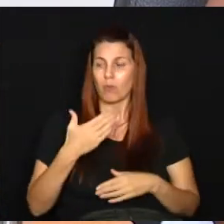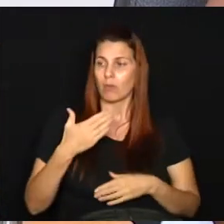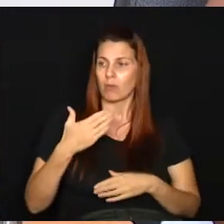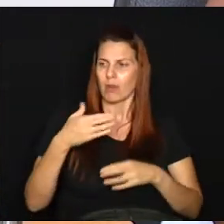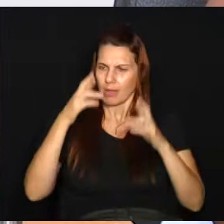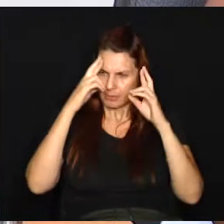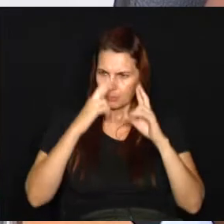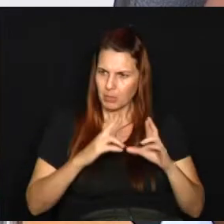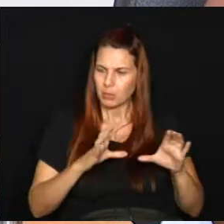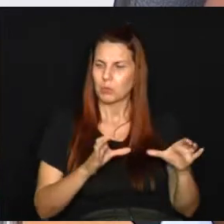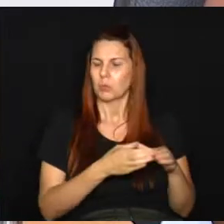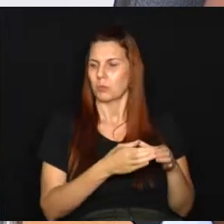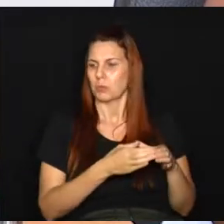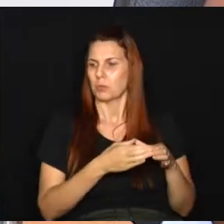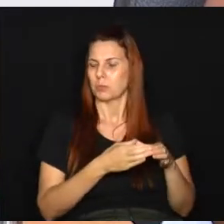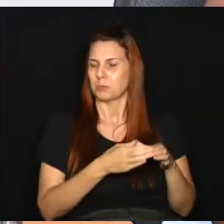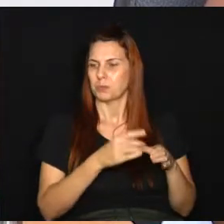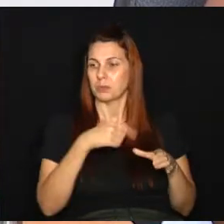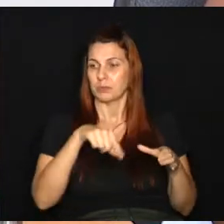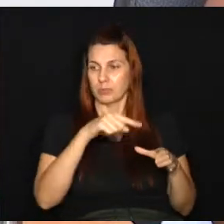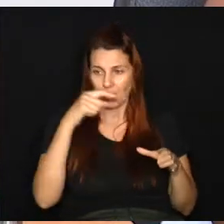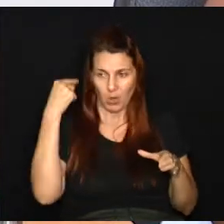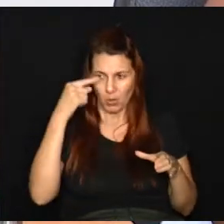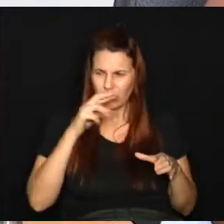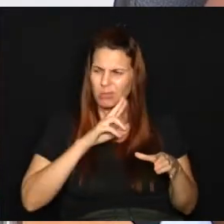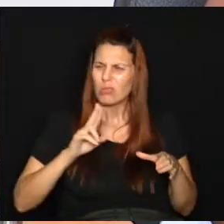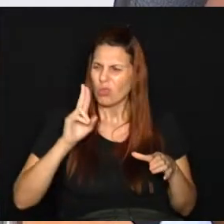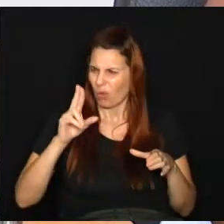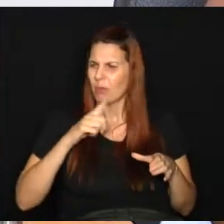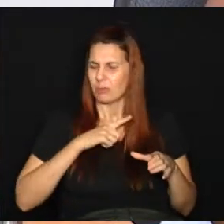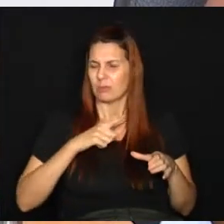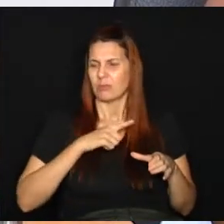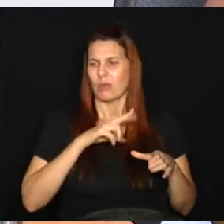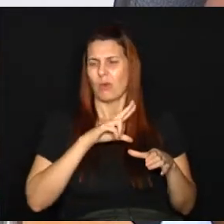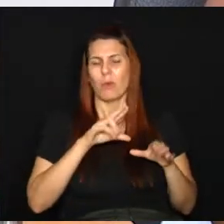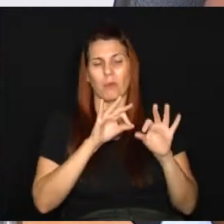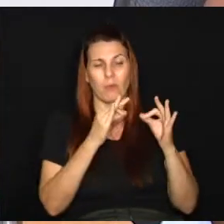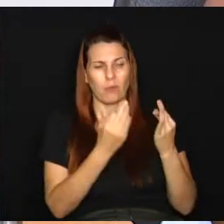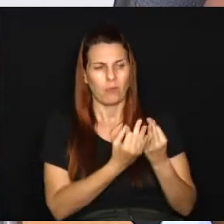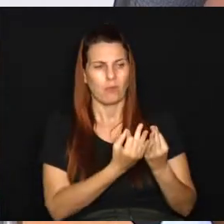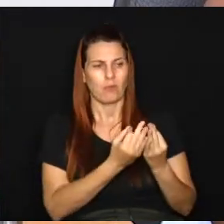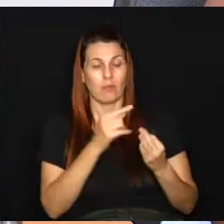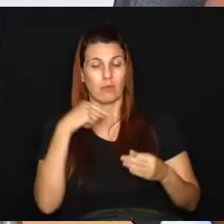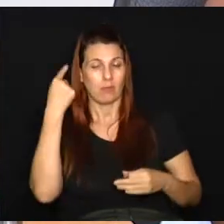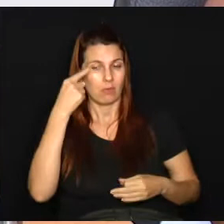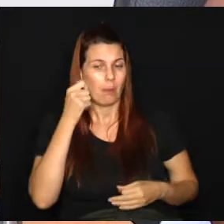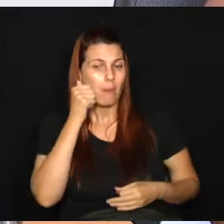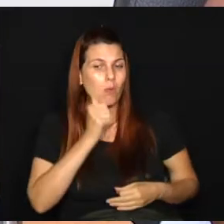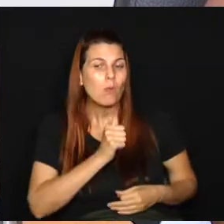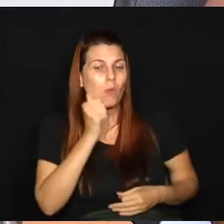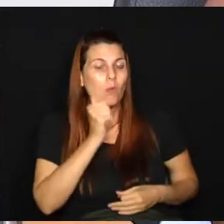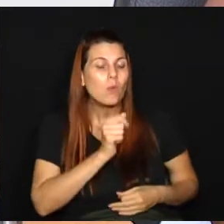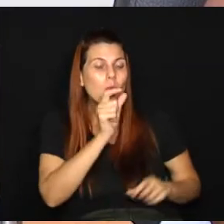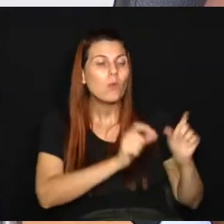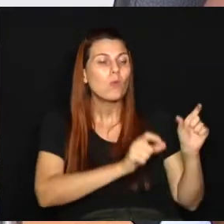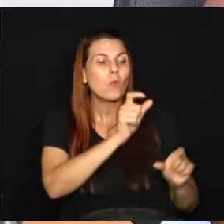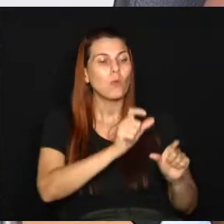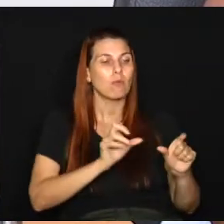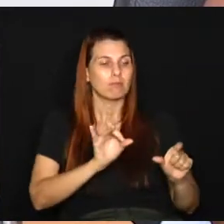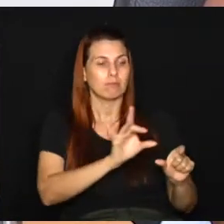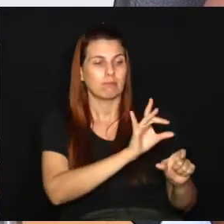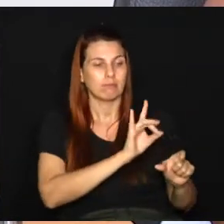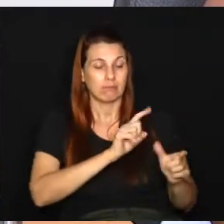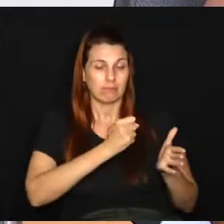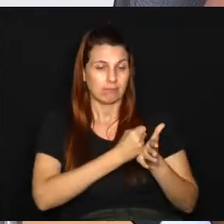mas respeita as loucas, que as loucas têm nome, as loucas têm família, as loucas são mulher. Nós somos mulheres e mulheres